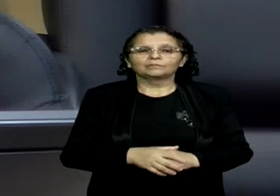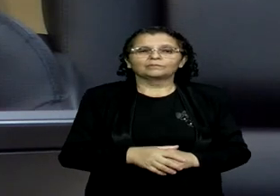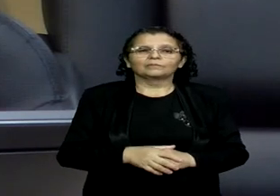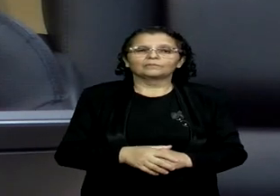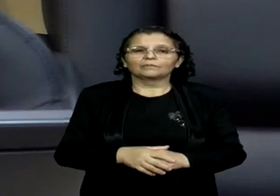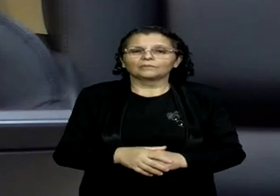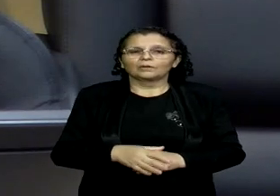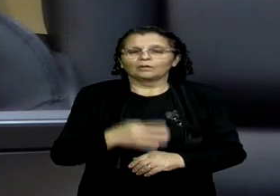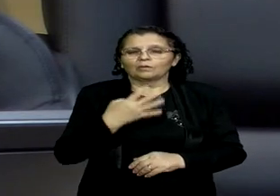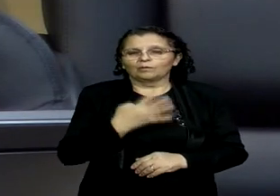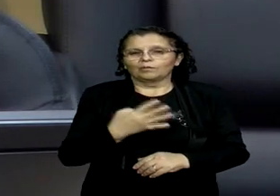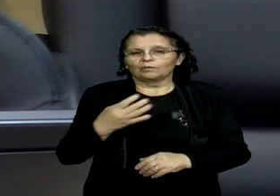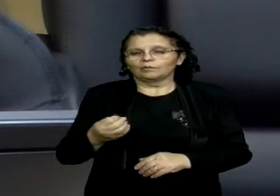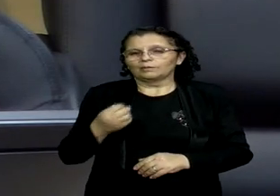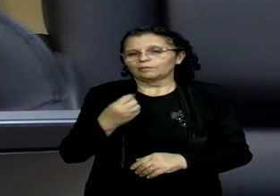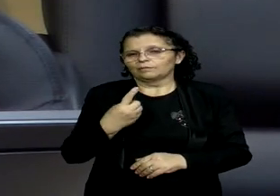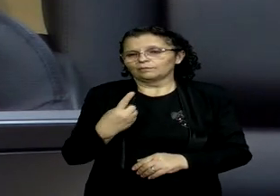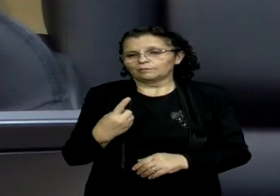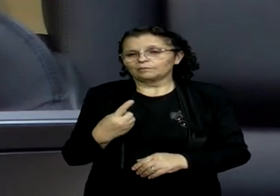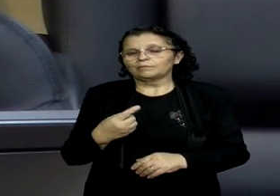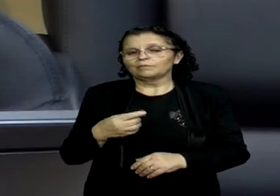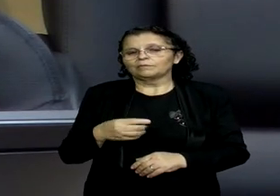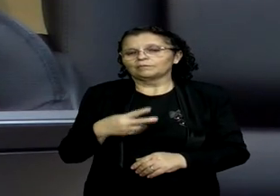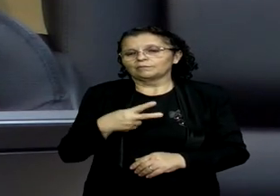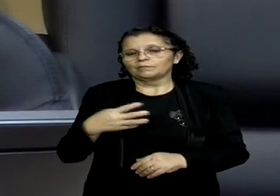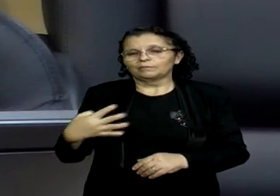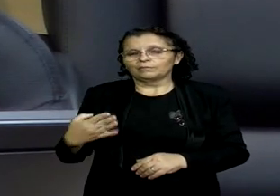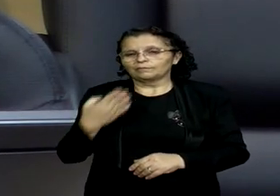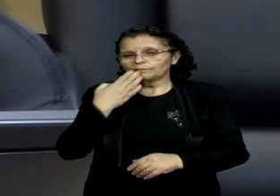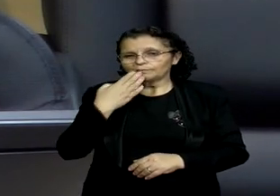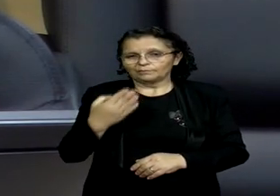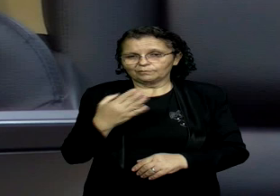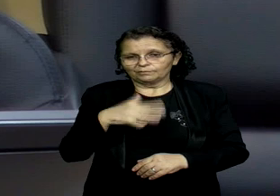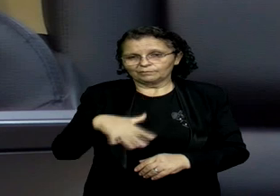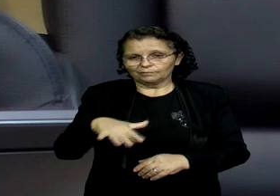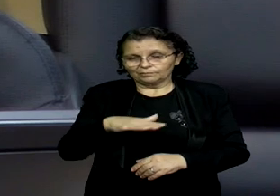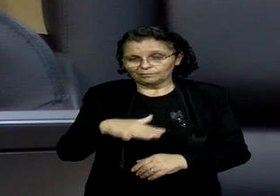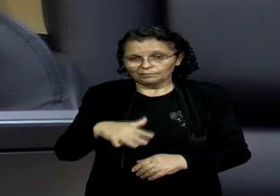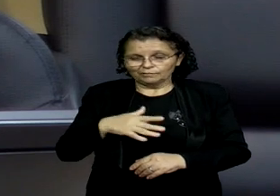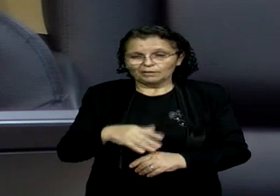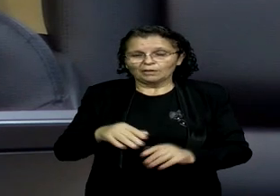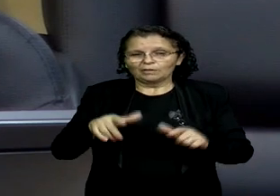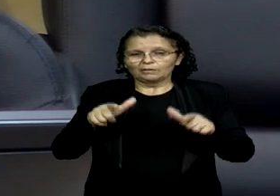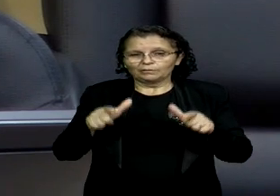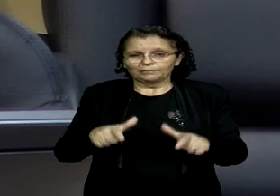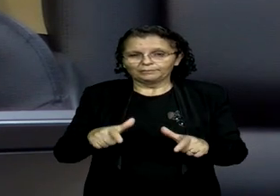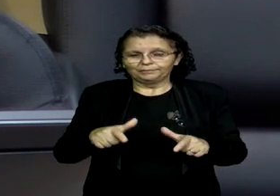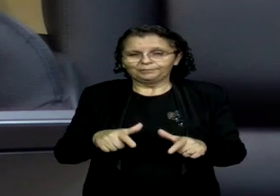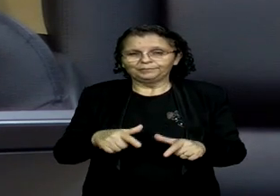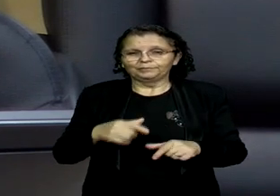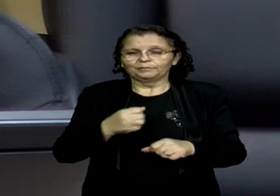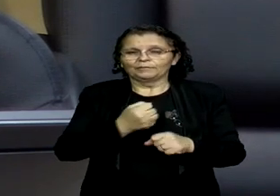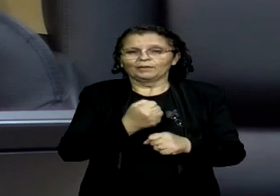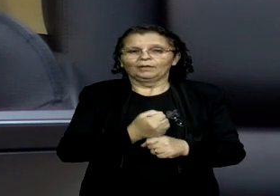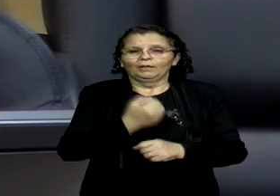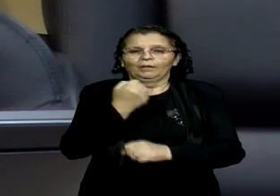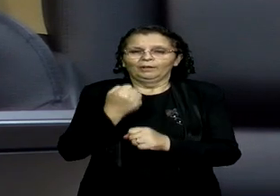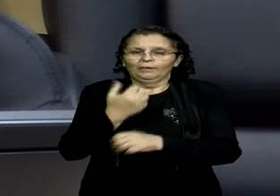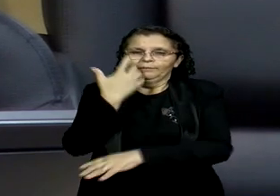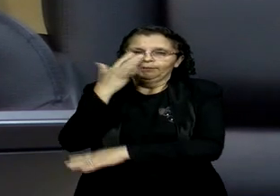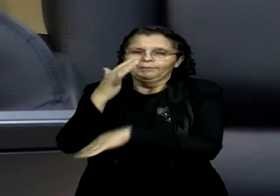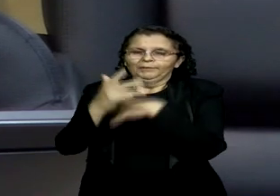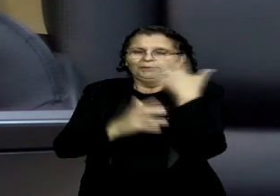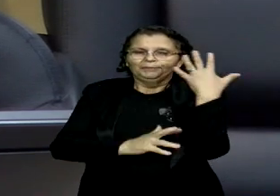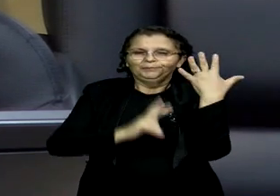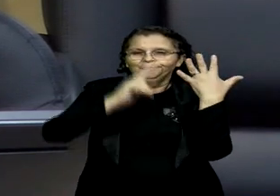número 4401, de 2024, solicitando ao Poder Executivo para que determine ao setor competente do meio ambiente poda